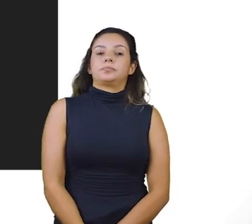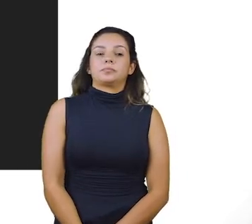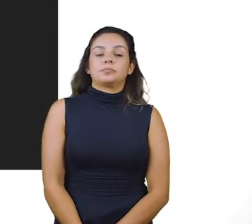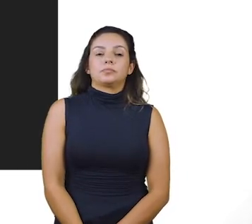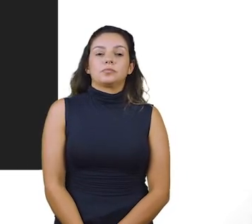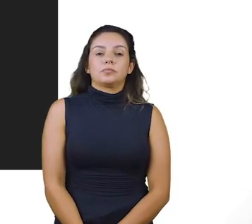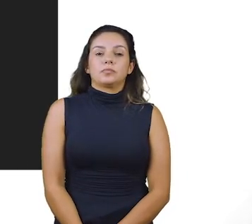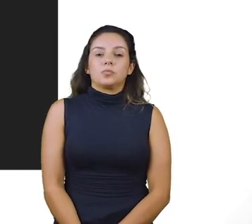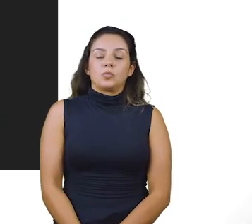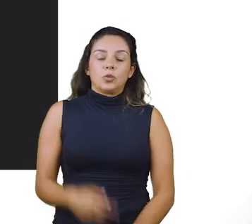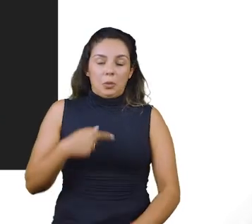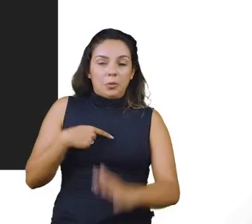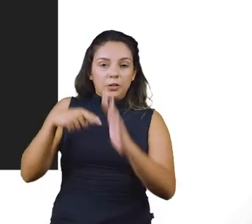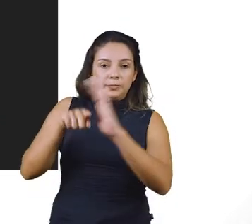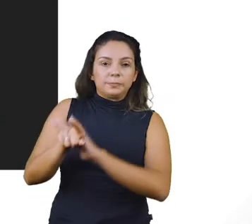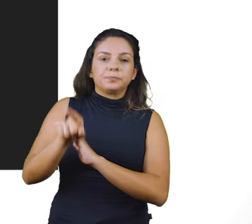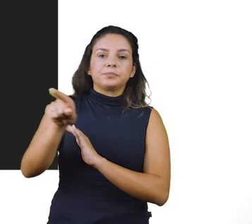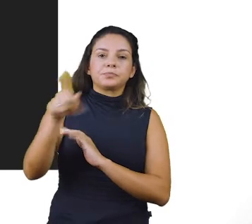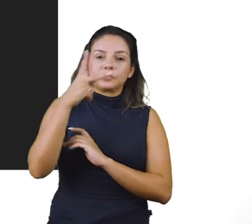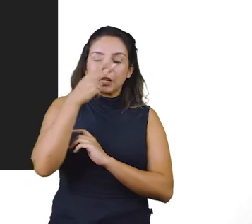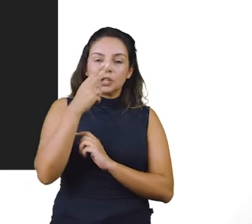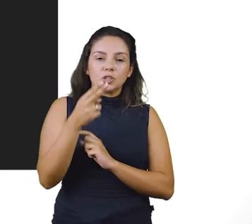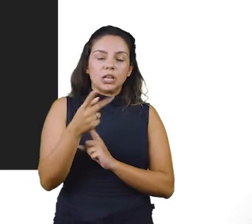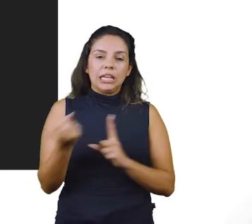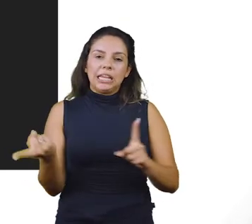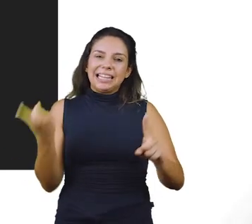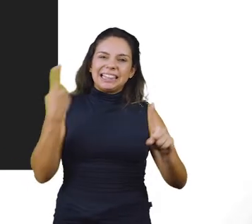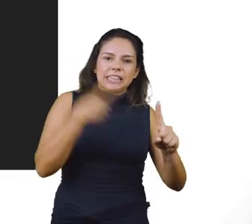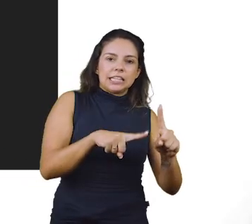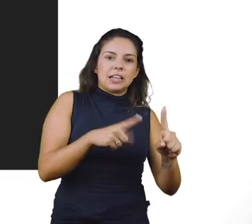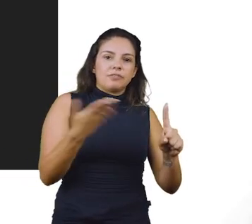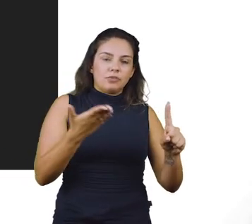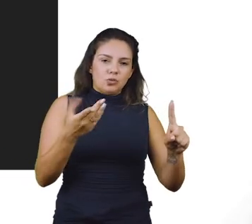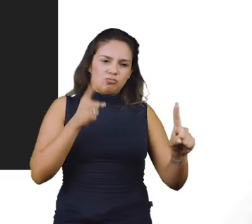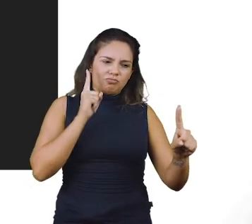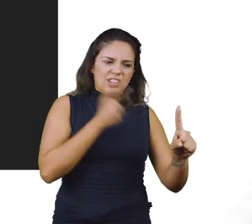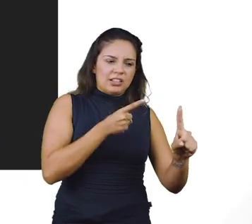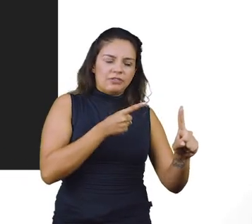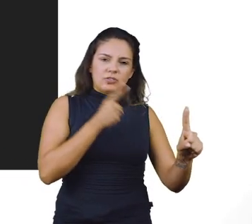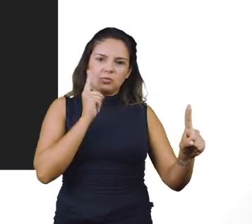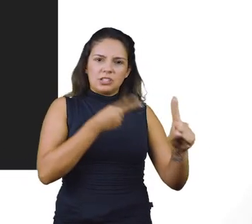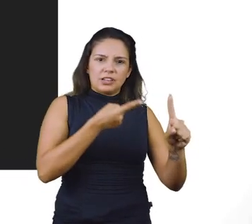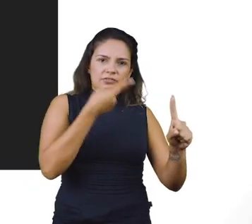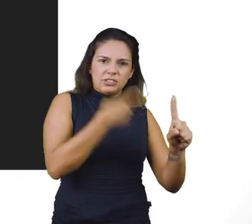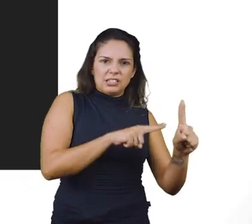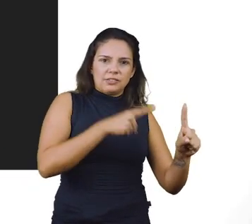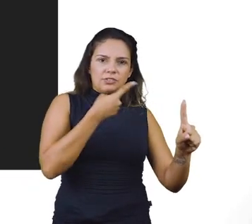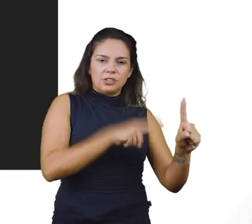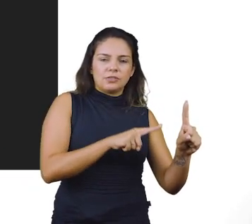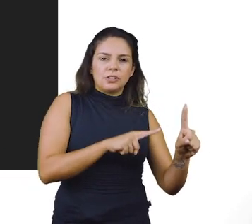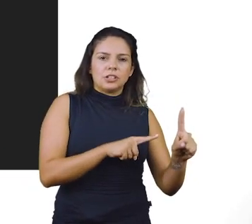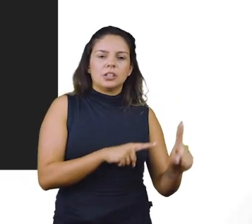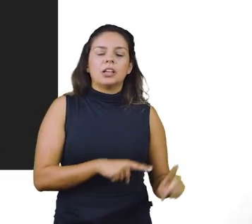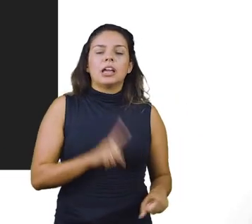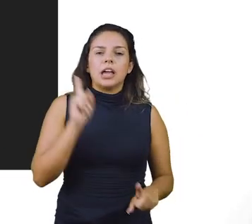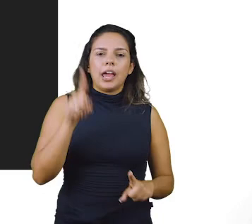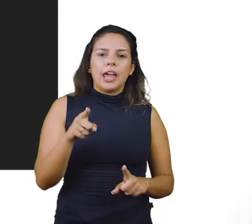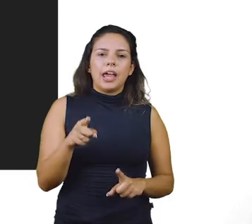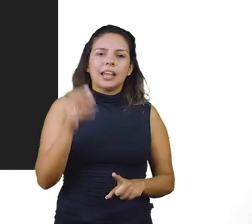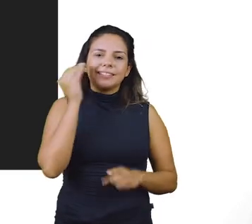Você acha que um desafio hoje do escritor é tentar conseguir